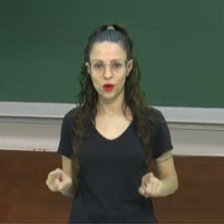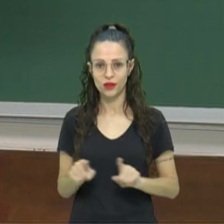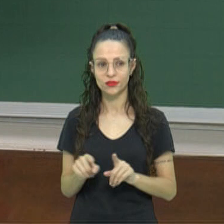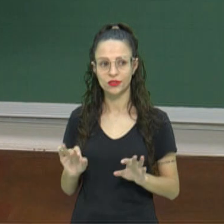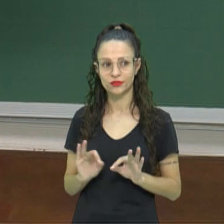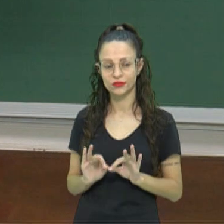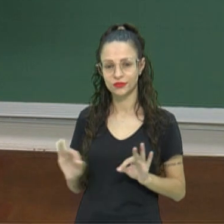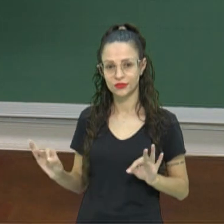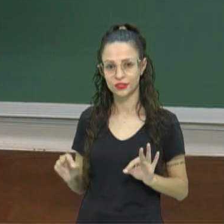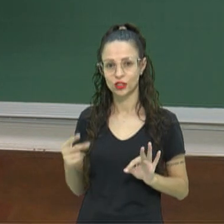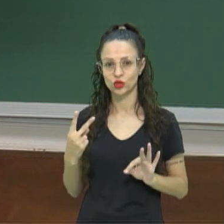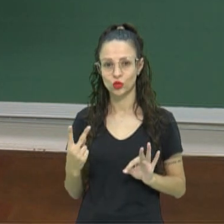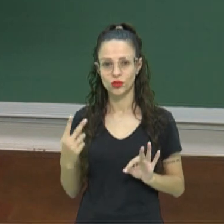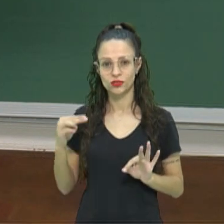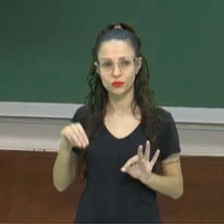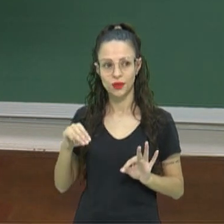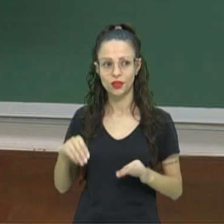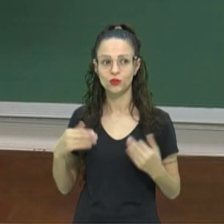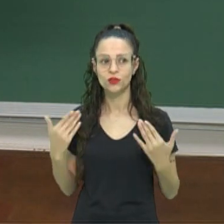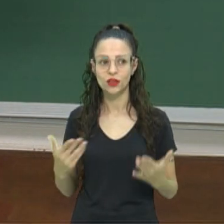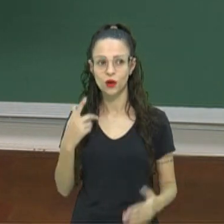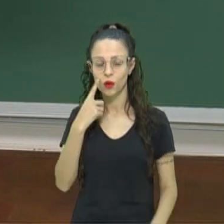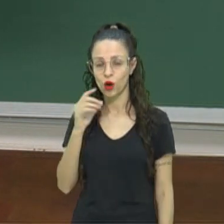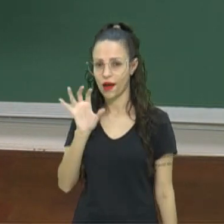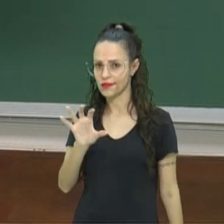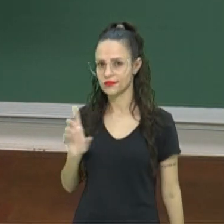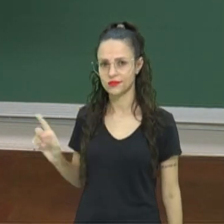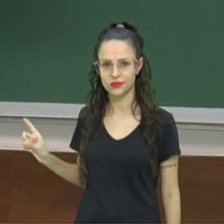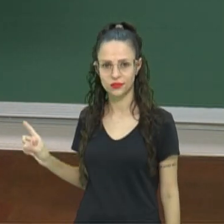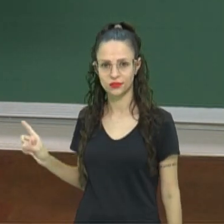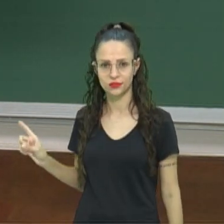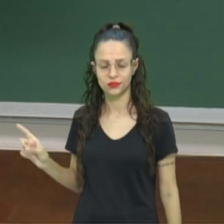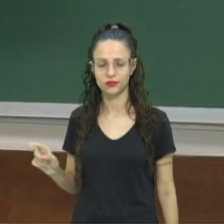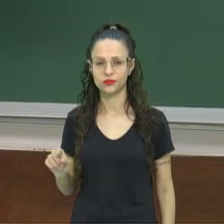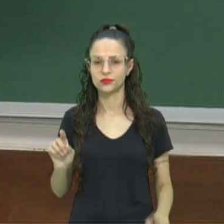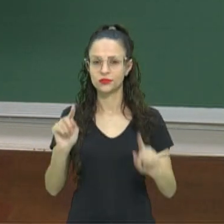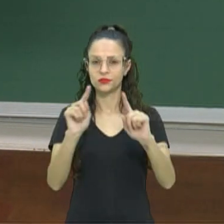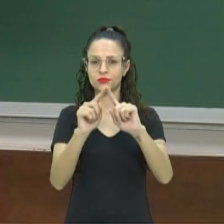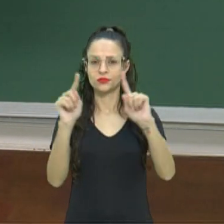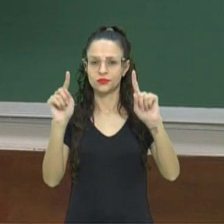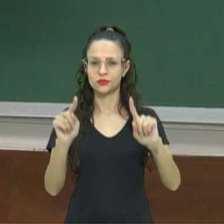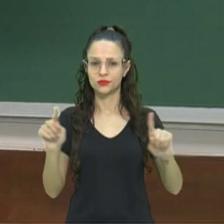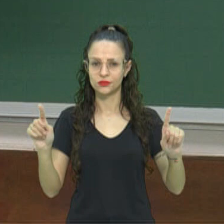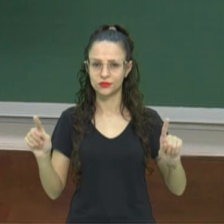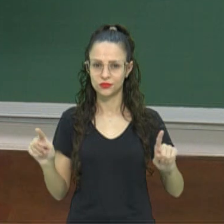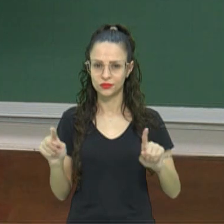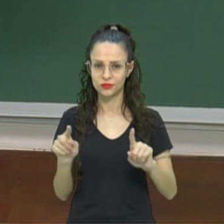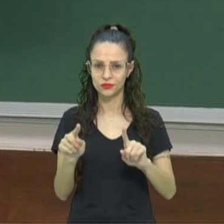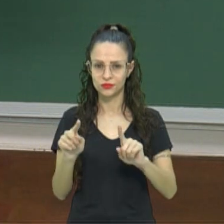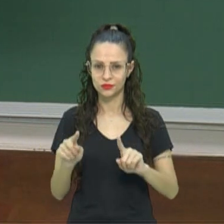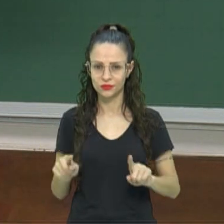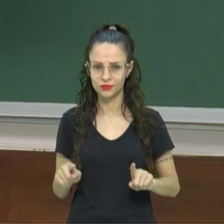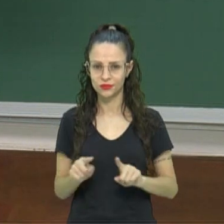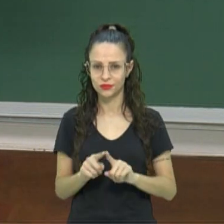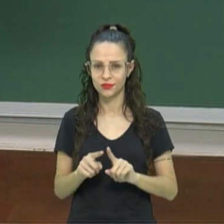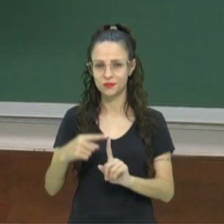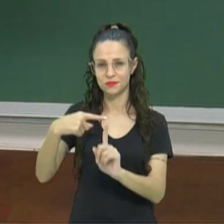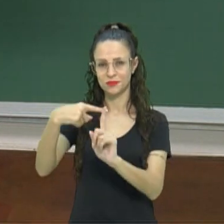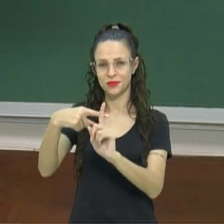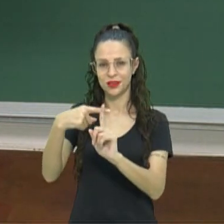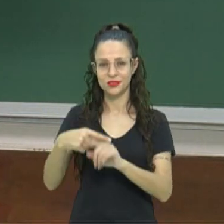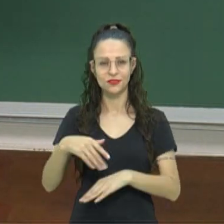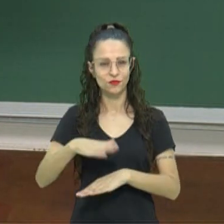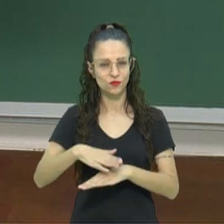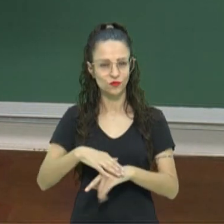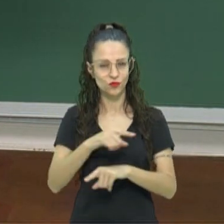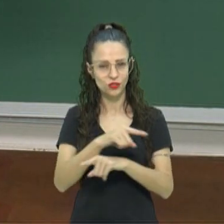de lado. Então esse jardim é nesse formato, desse sinal de mais gigante. E agora? Eu vou dar um